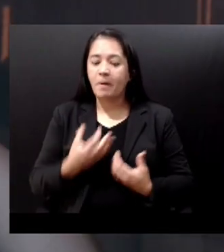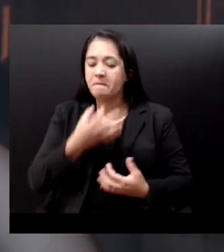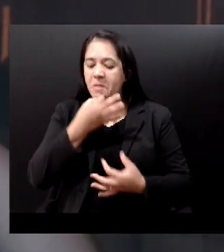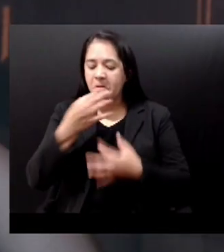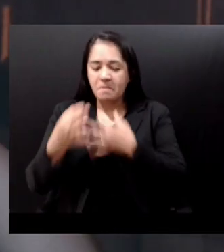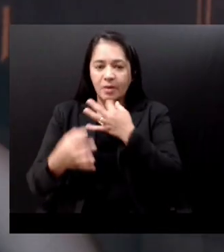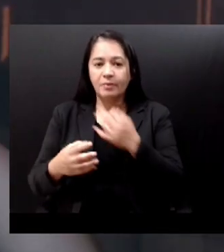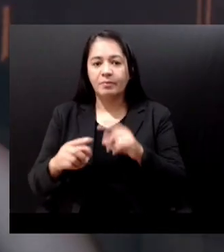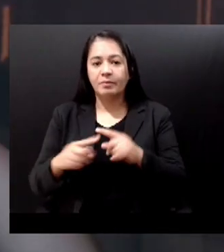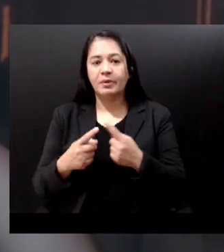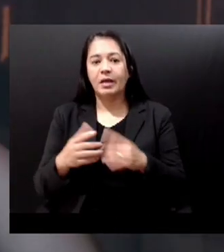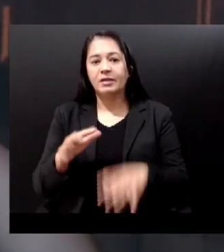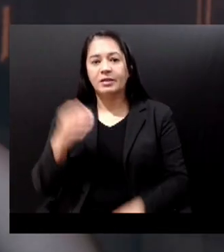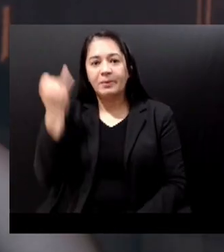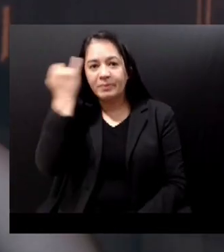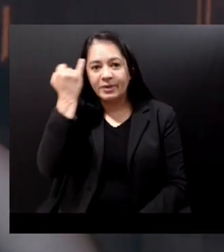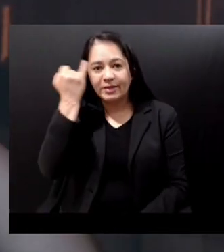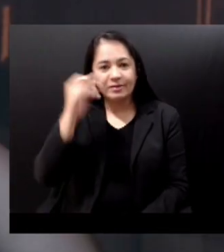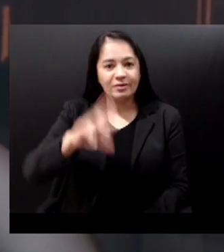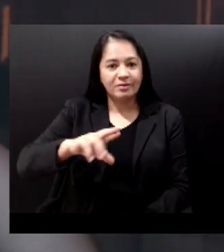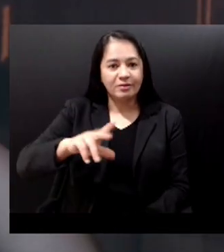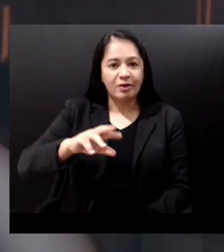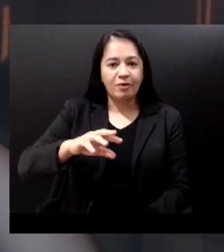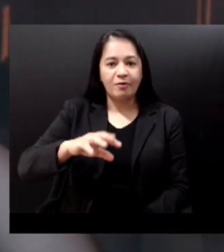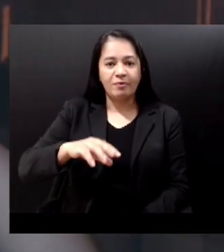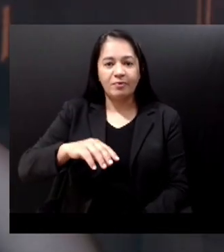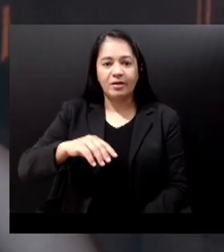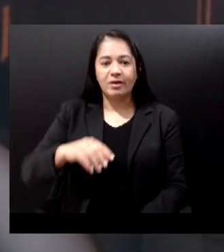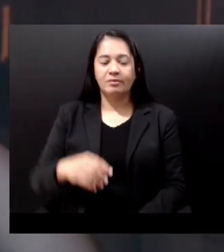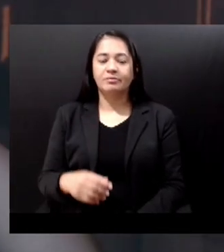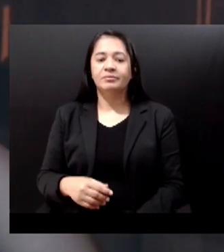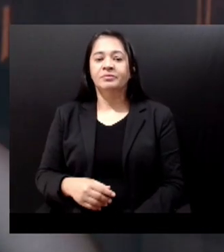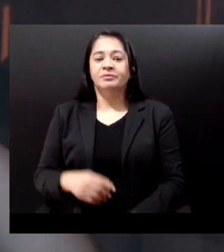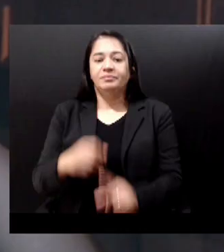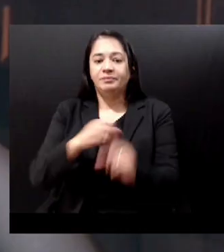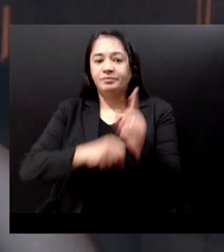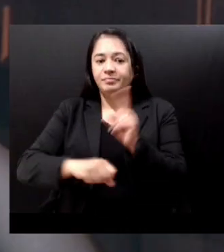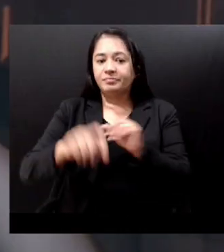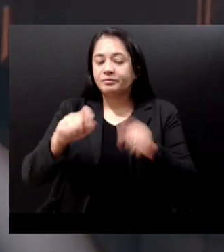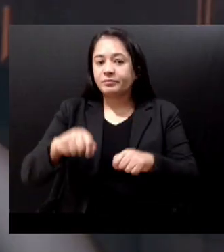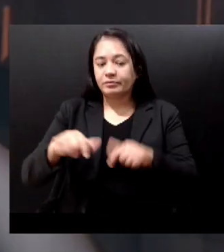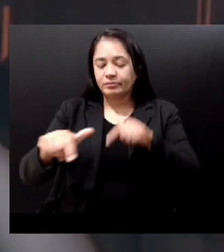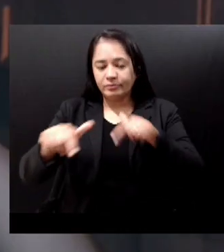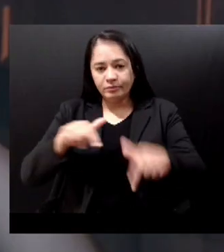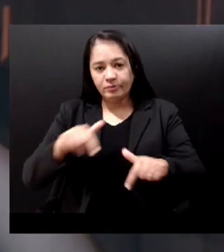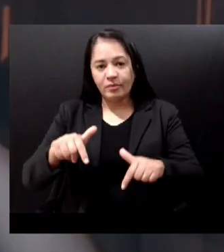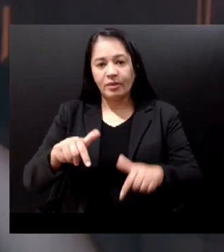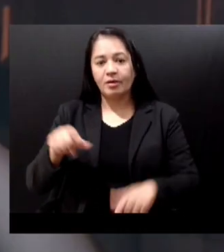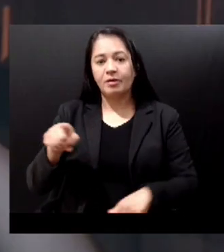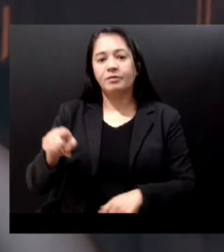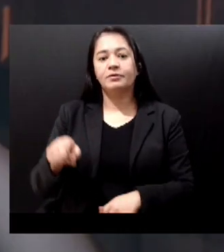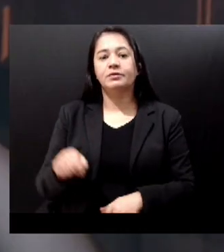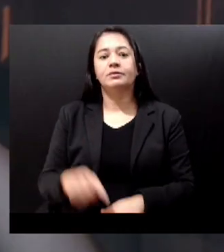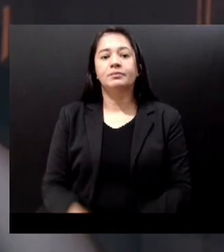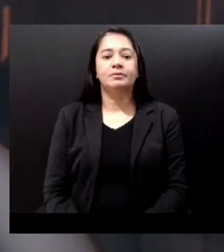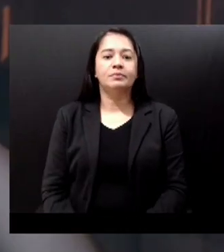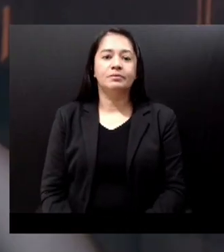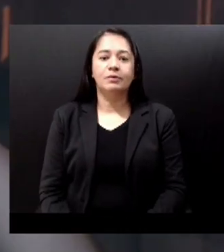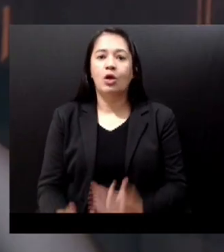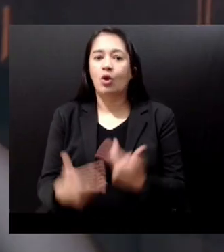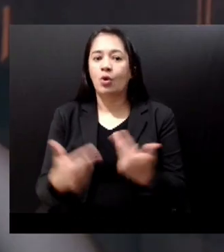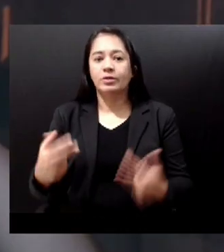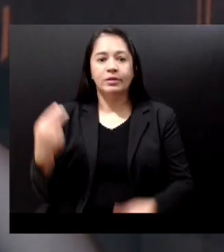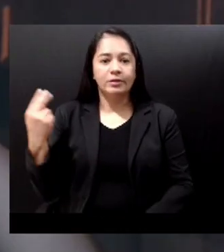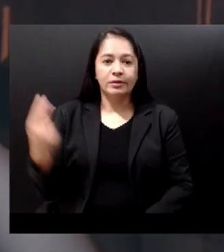preguiça, é autocrítica, é a condição social, é a condição de trabalho na qual você está vivendo, coisas que não dá para dissociar